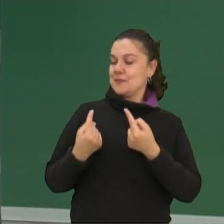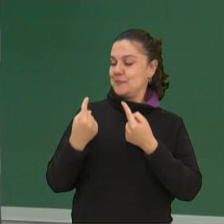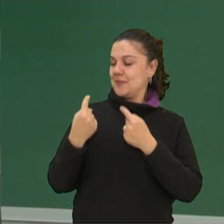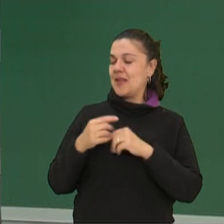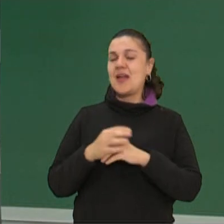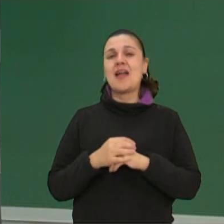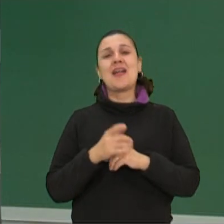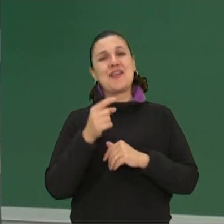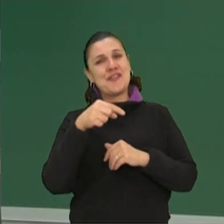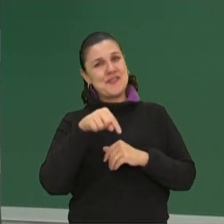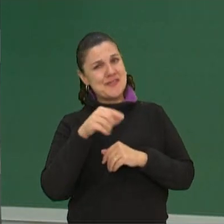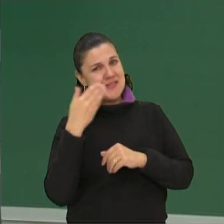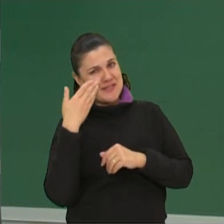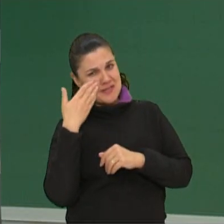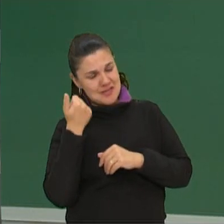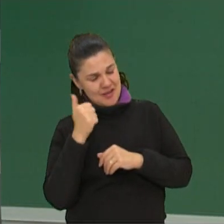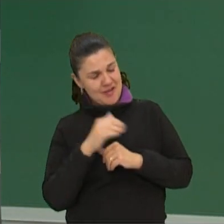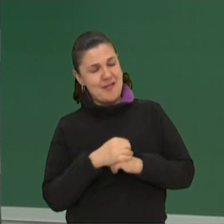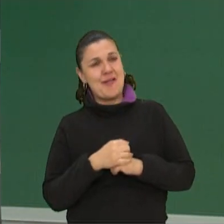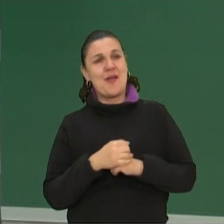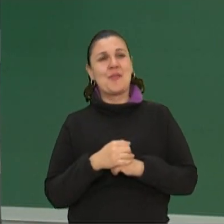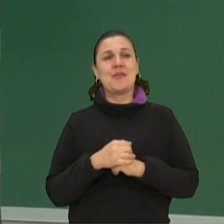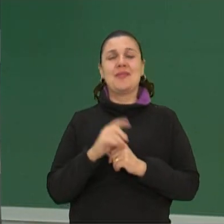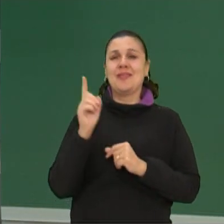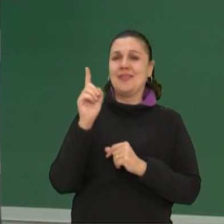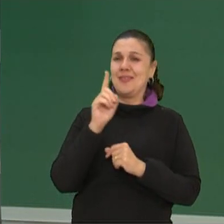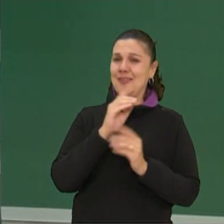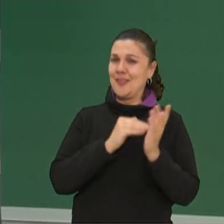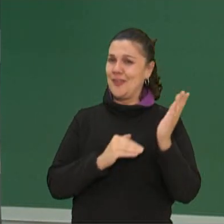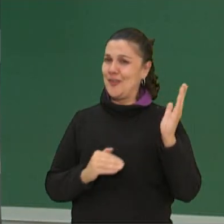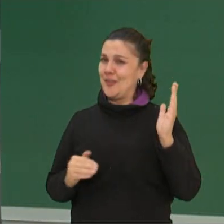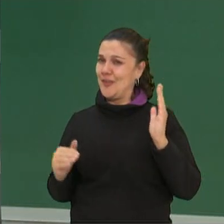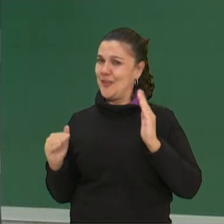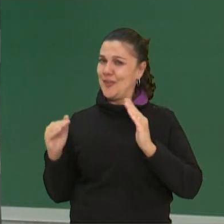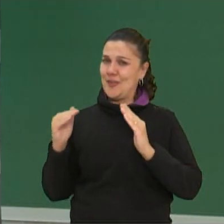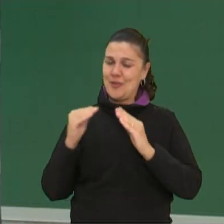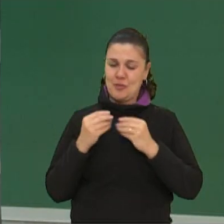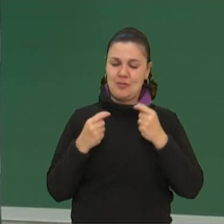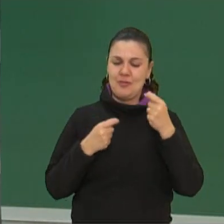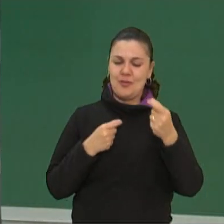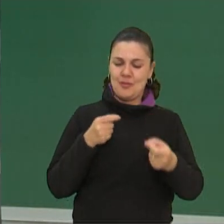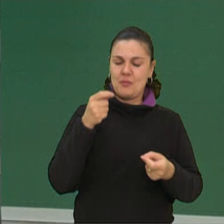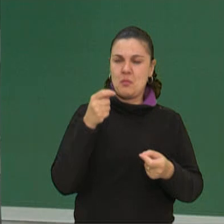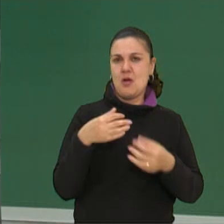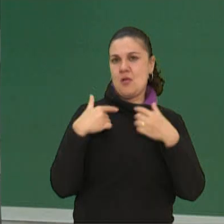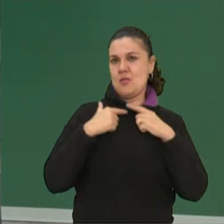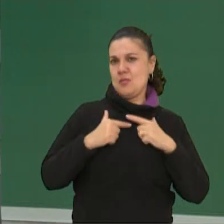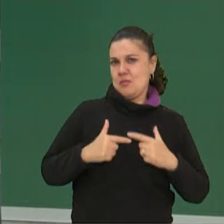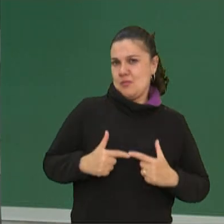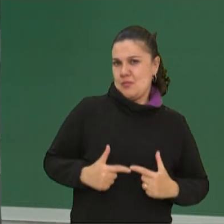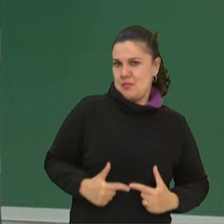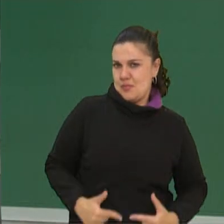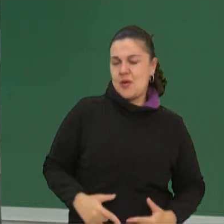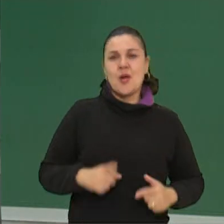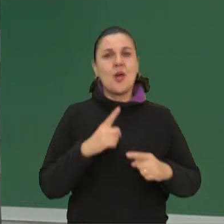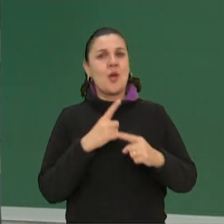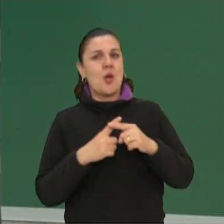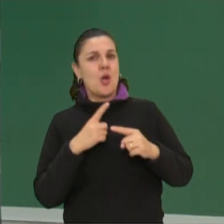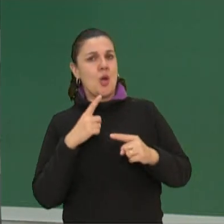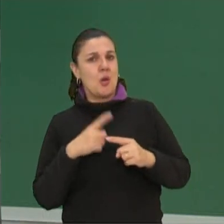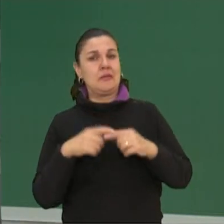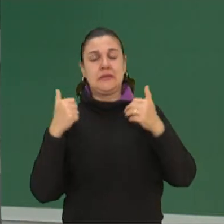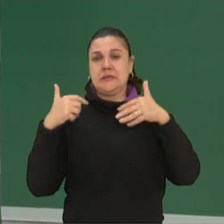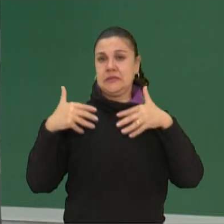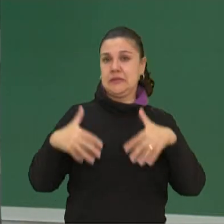Aí você sabe como nem todo mundo queria pagar honestamente o quinto, porque é um imposto